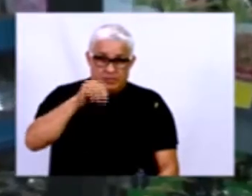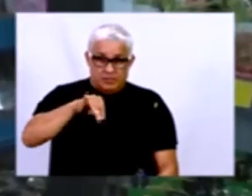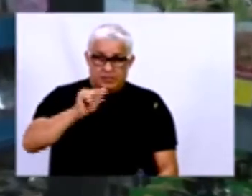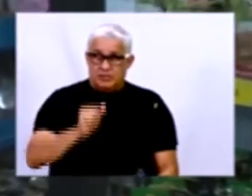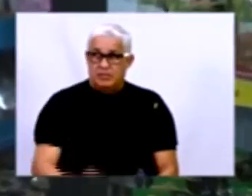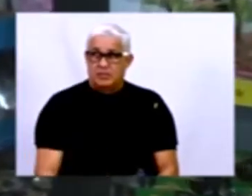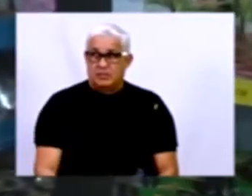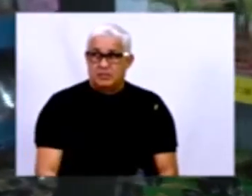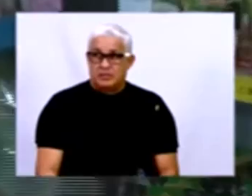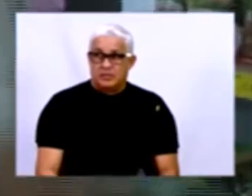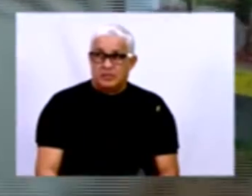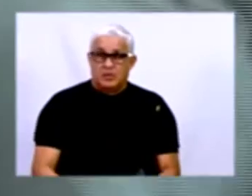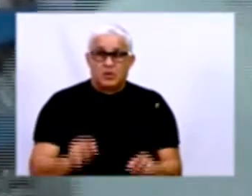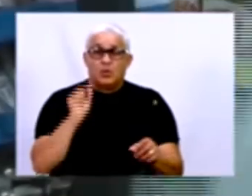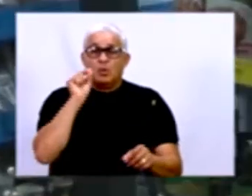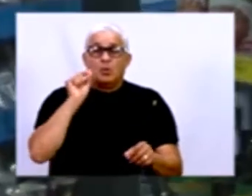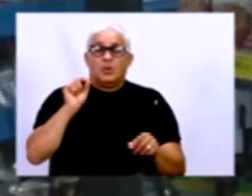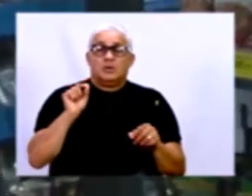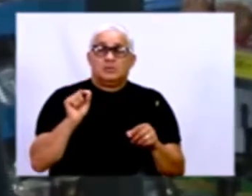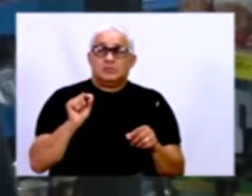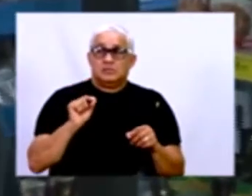A economia seria